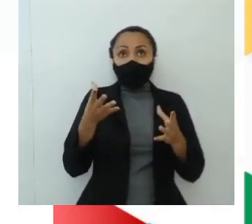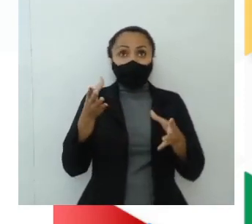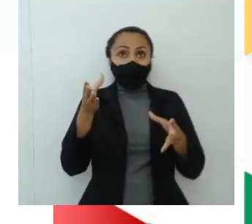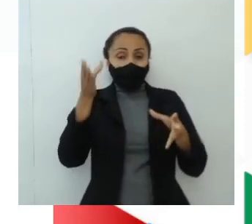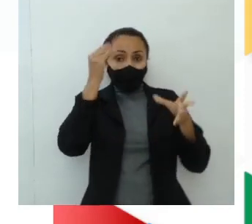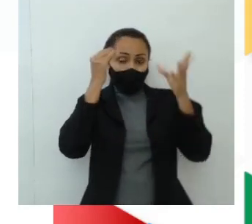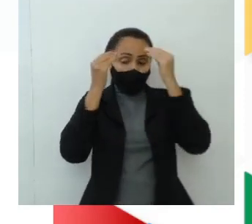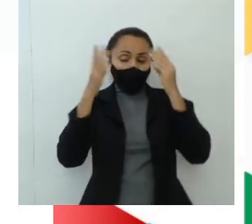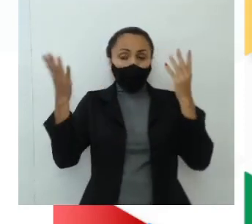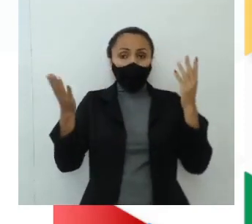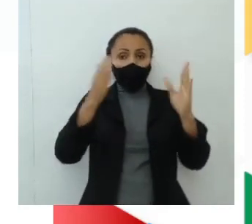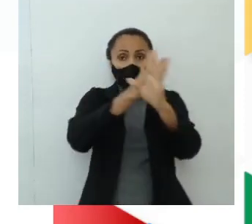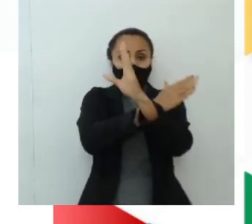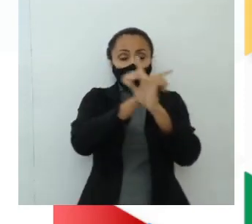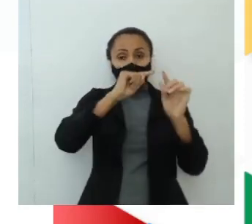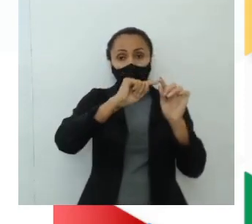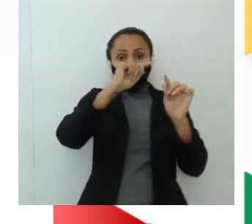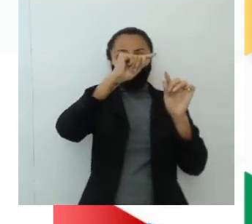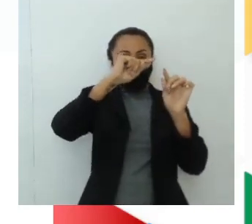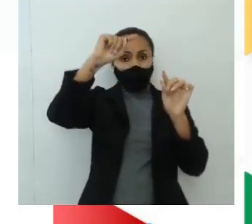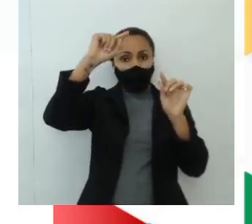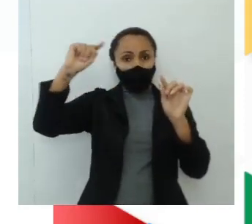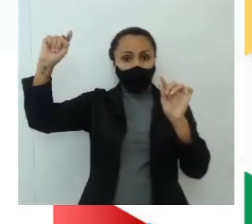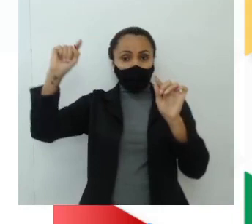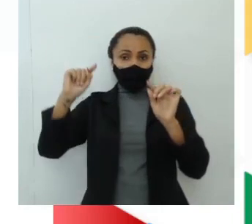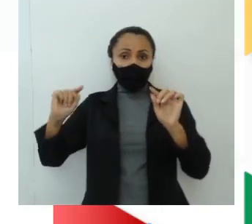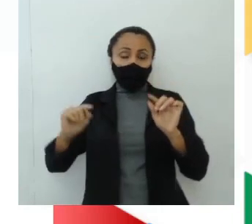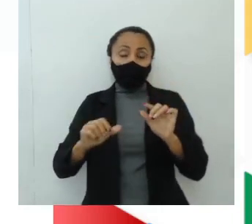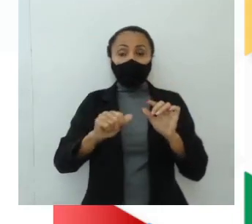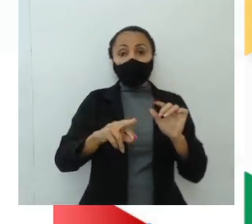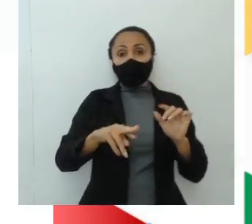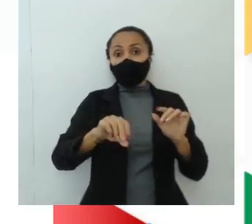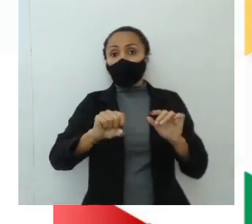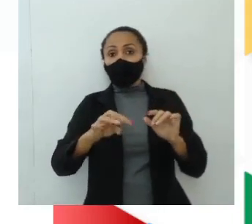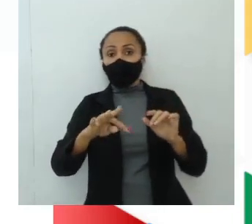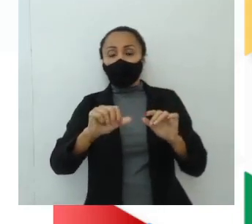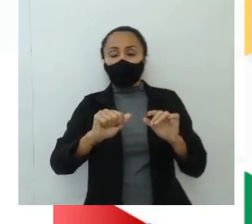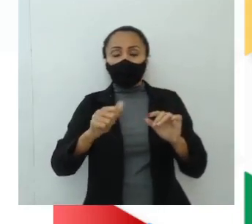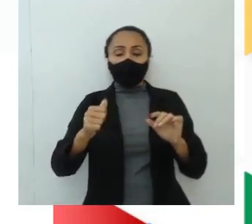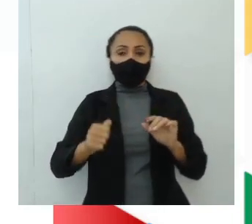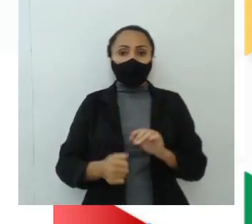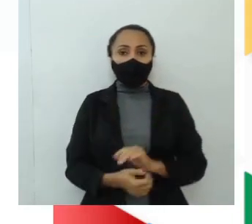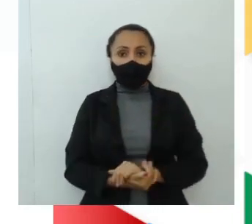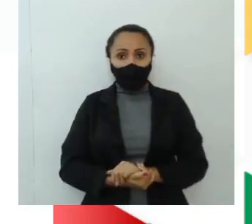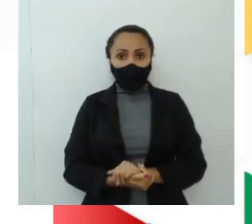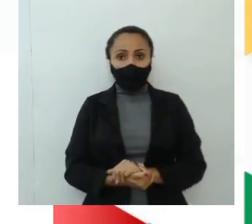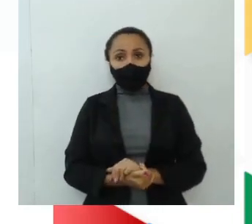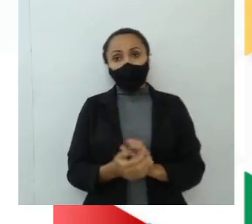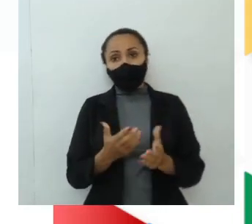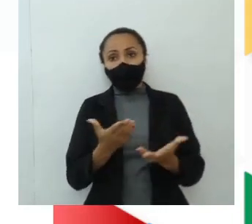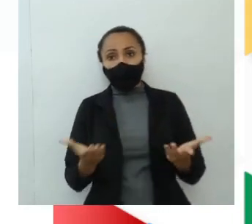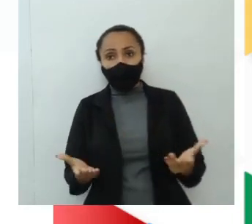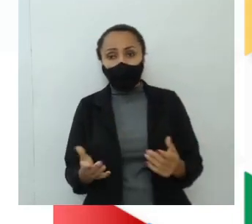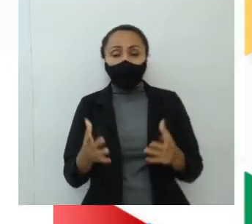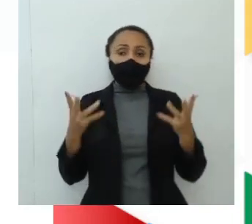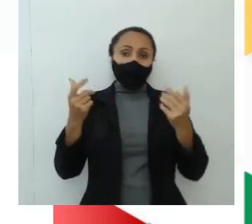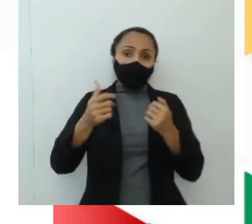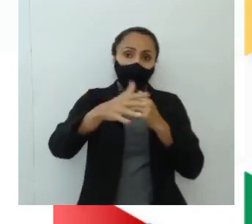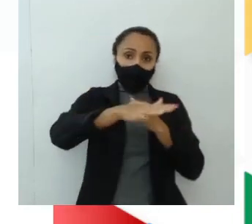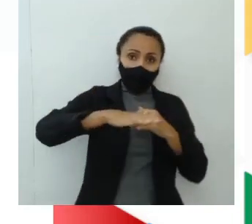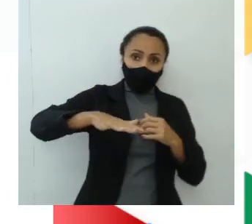conta do ângulo, né? Por conta dos lados, vértices, arestas, essas coisas, tá? Abertura de ângulo, enfim. Mas toda a